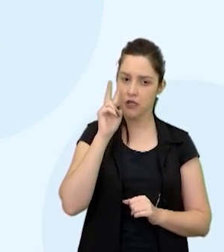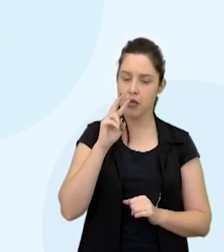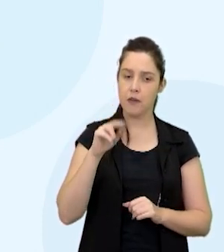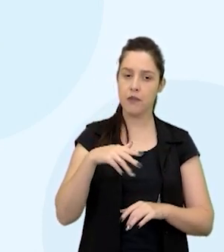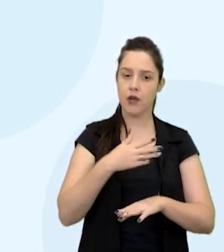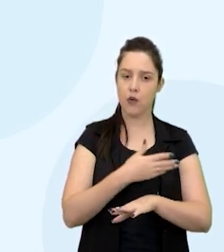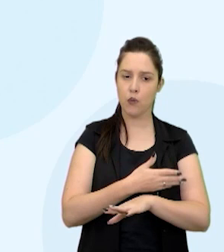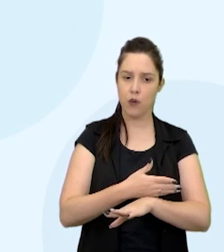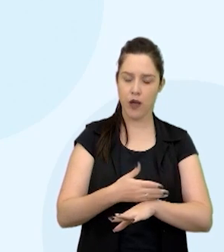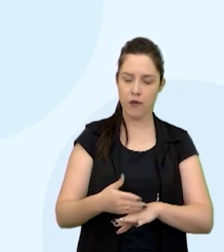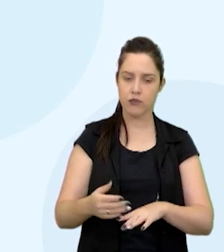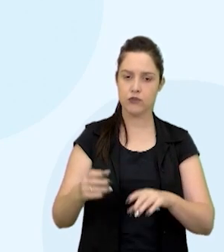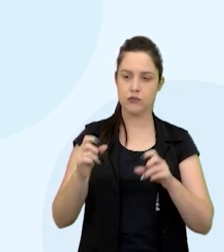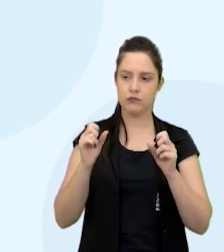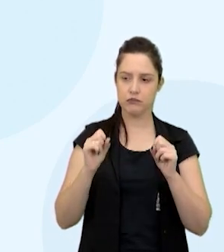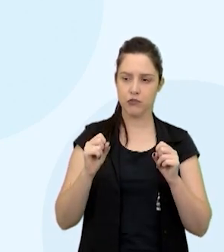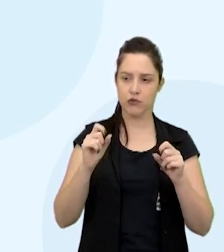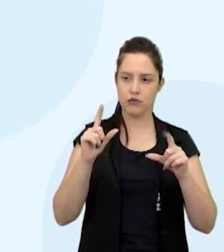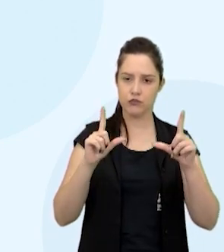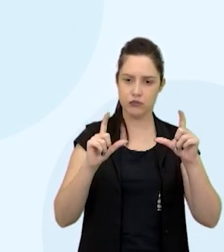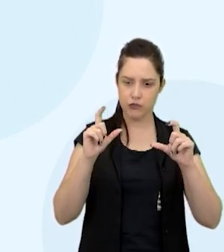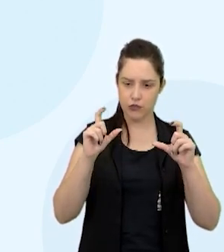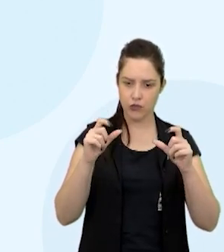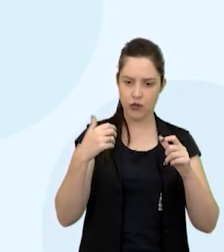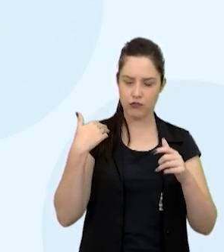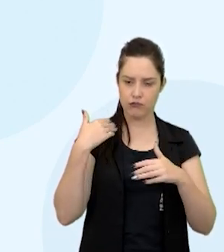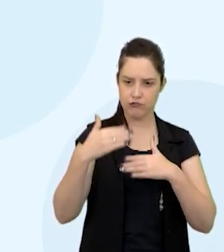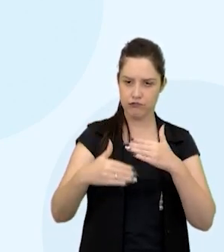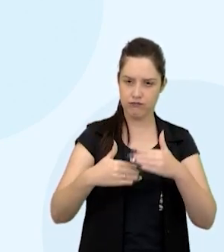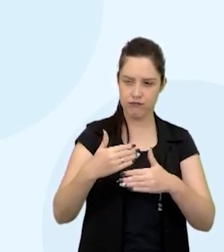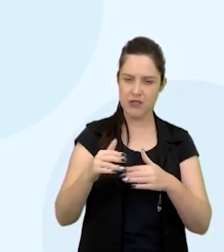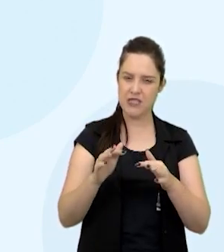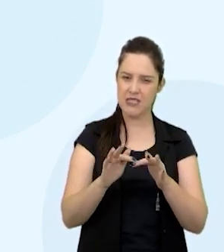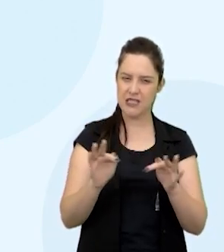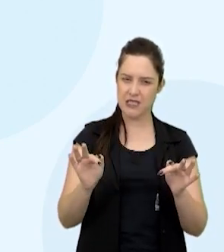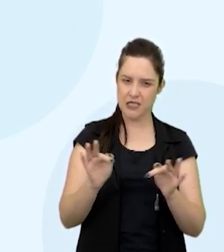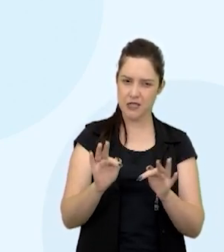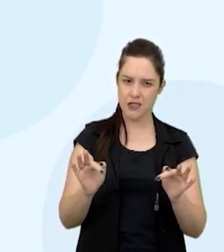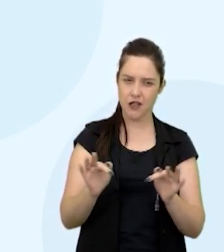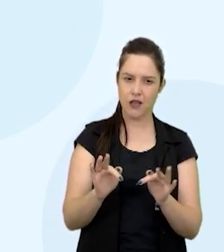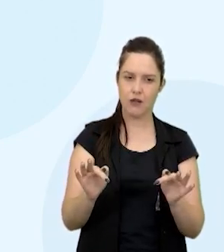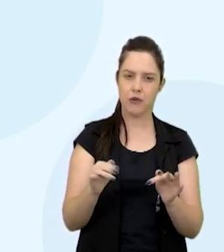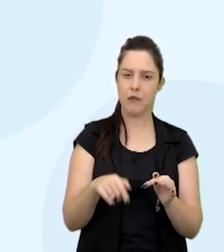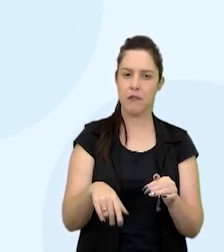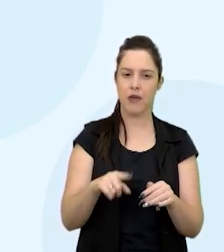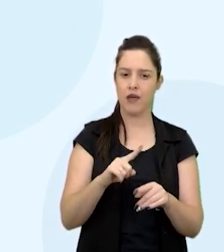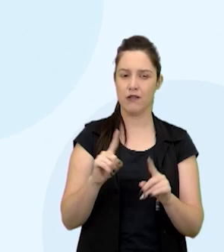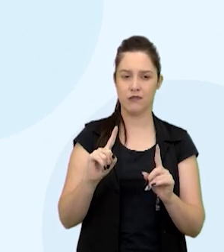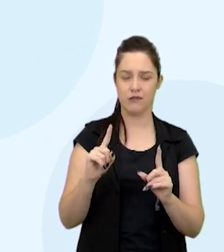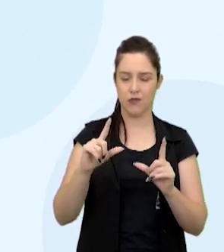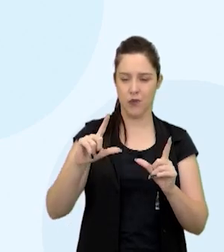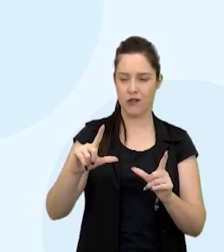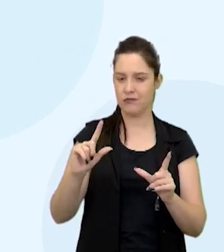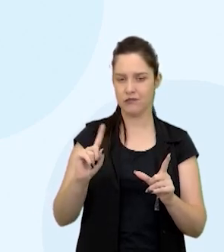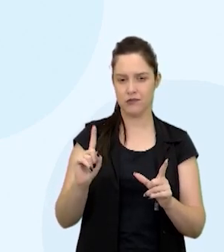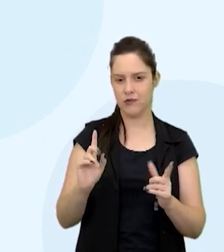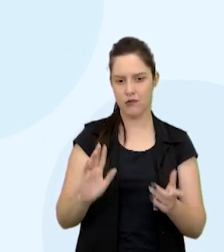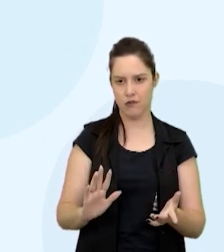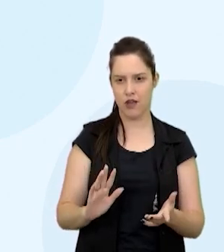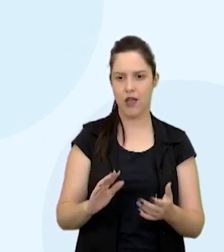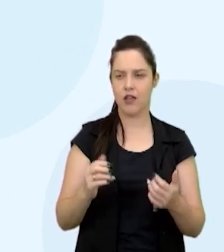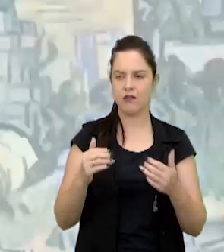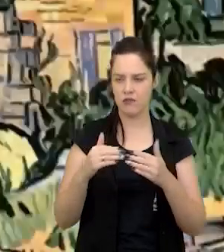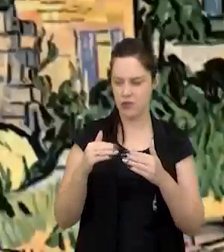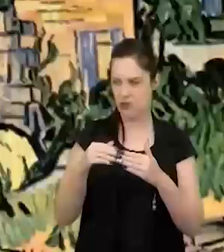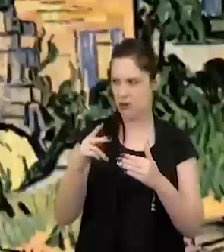si pode parecer um processo simples de registrar um momento, mas não é. Você concorda com isso, Pro Mauro? Você acha que